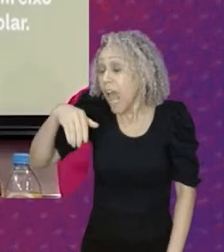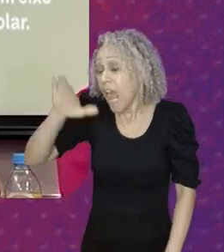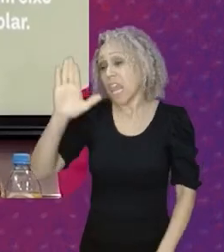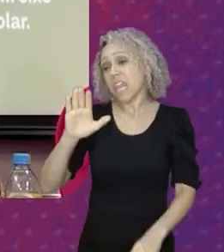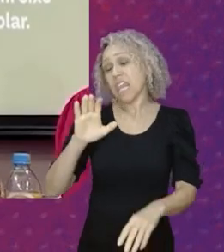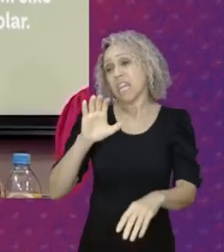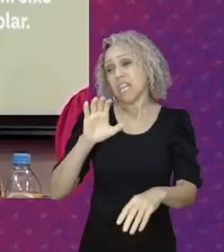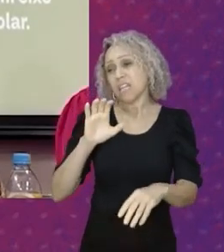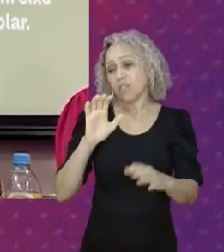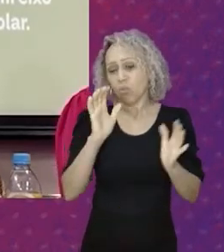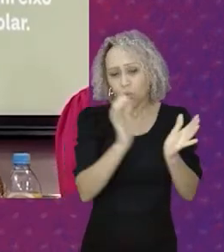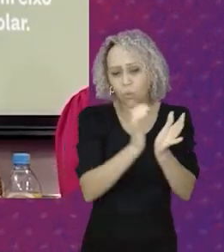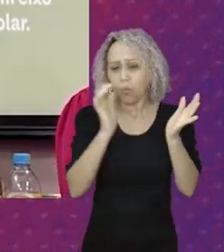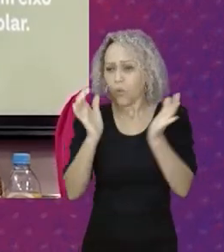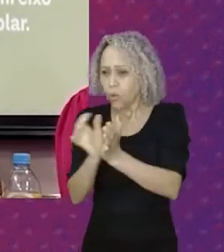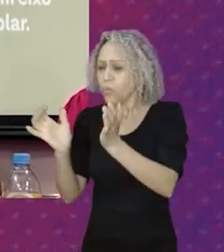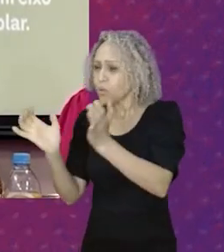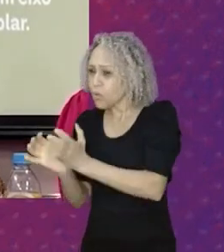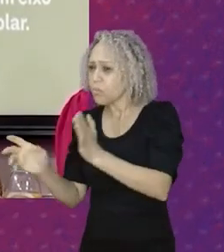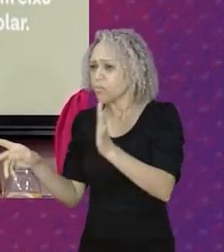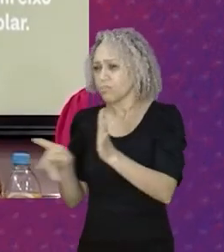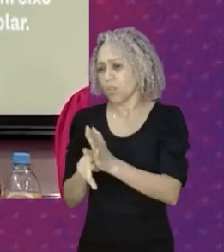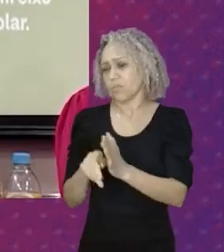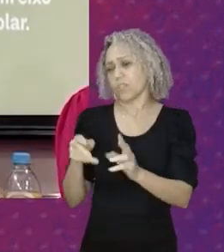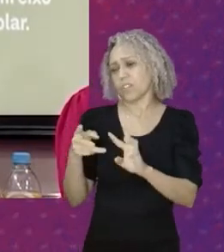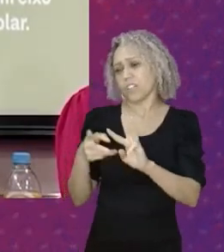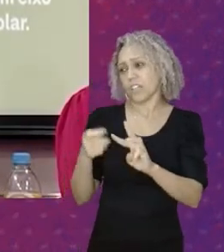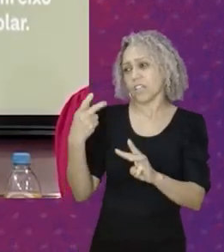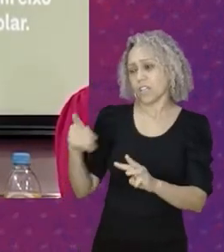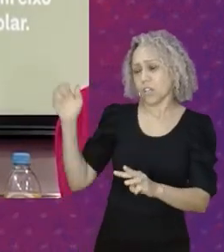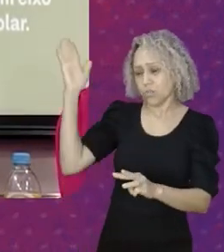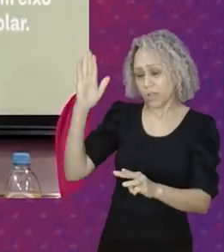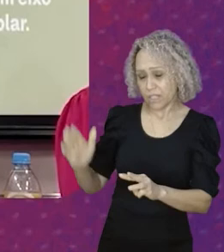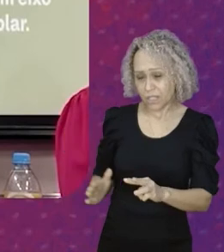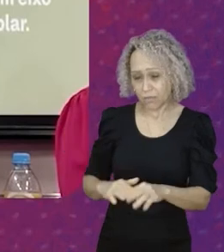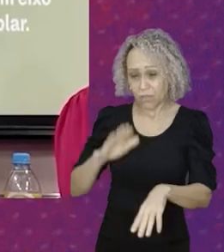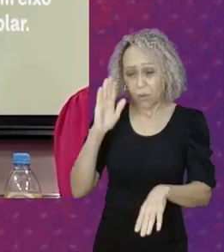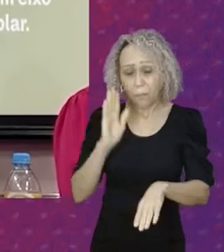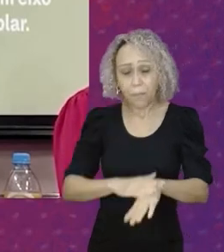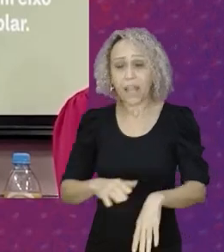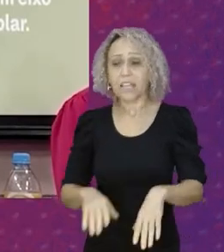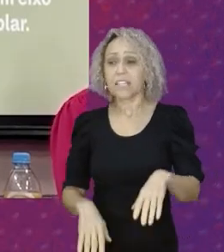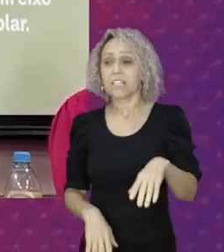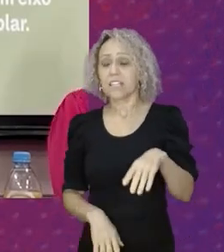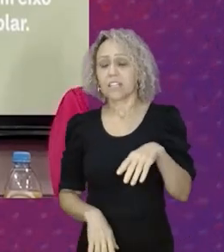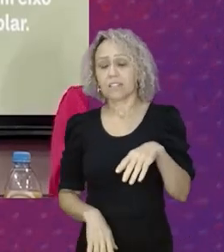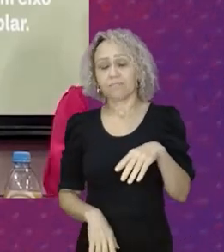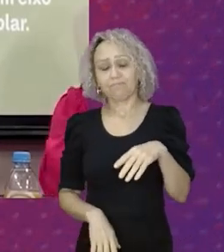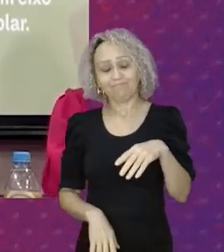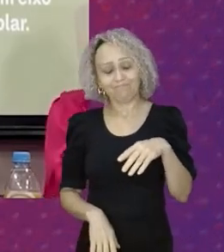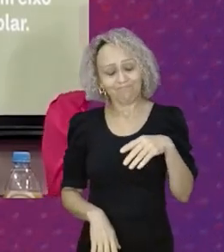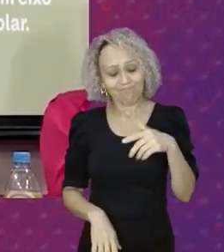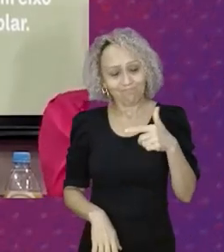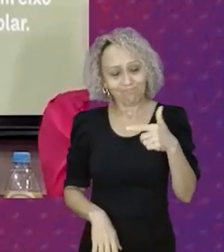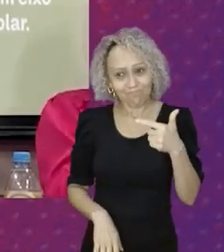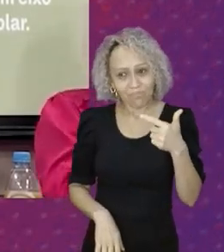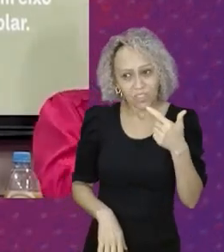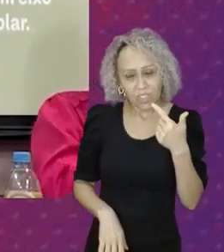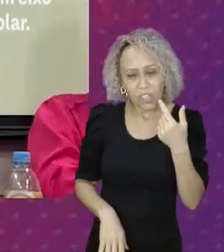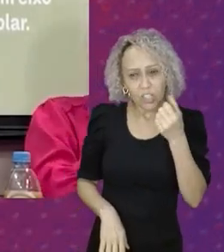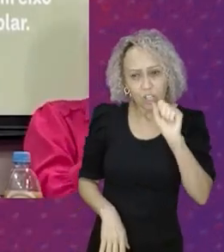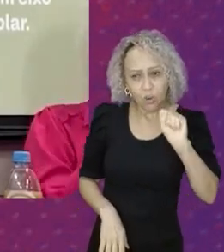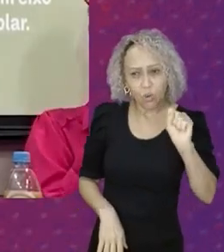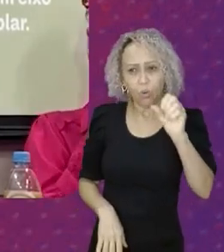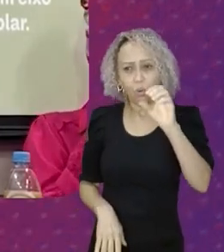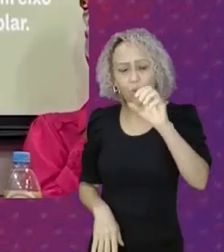280 línguas indígenas ainda faladas no Brasil, né? E boa parte